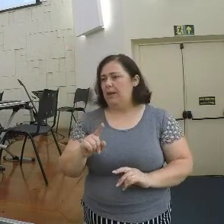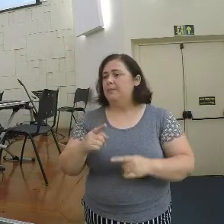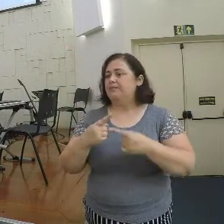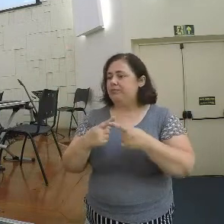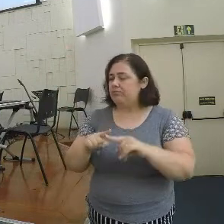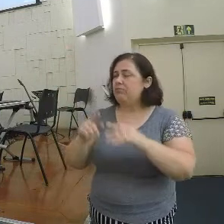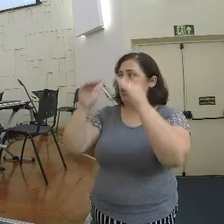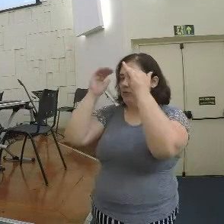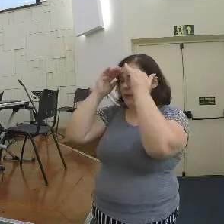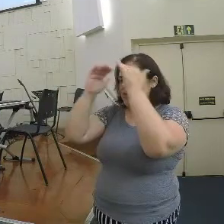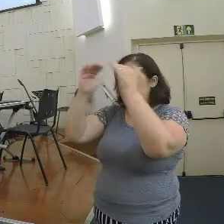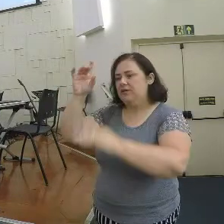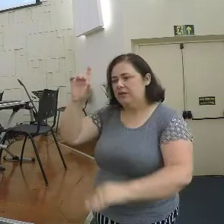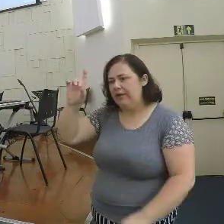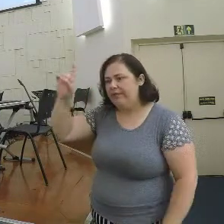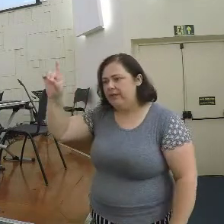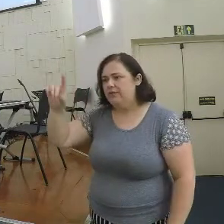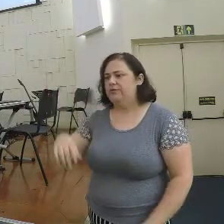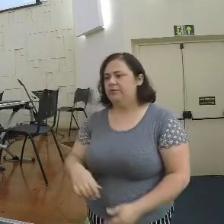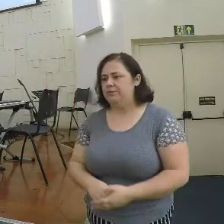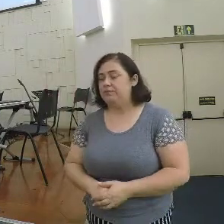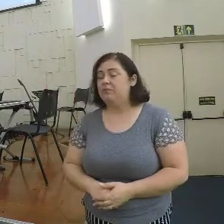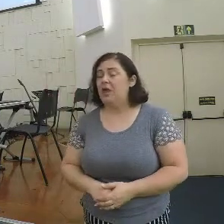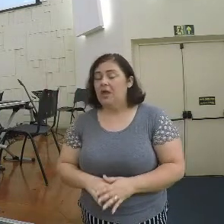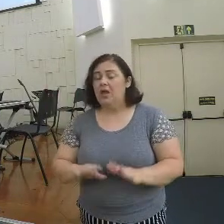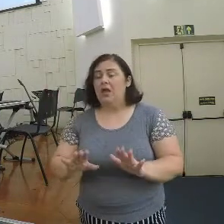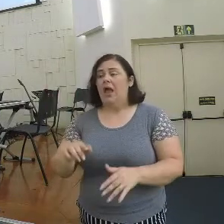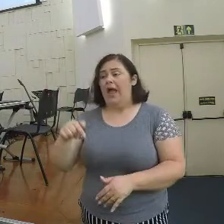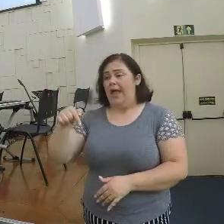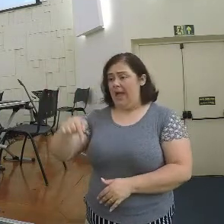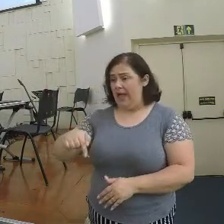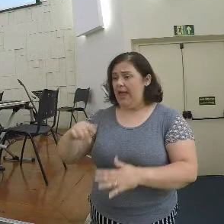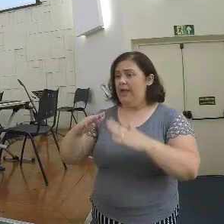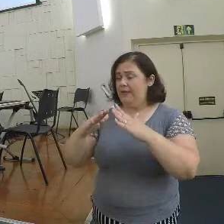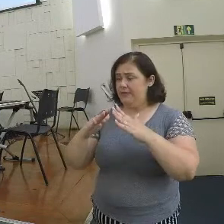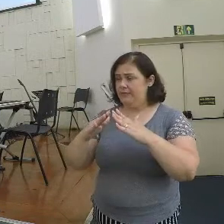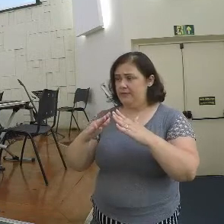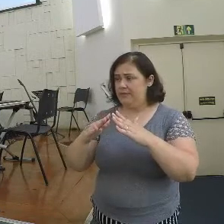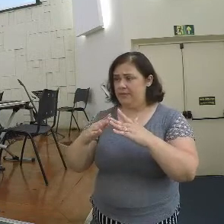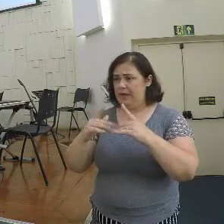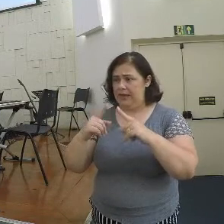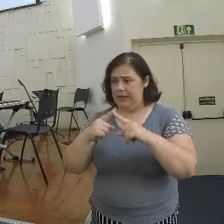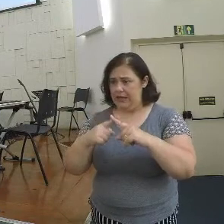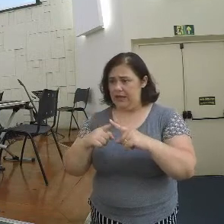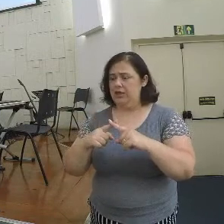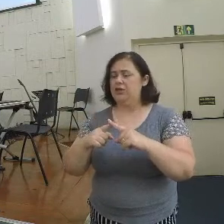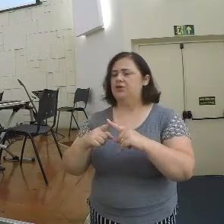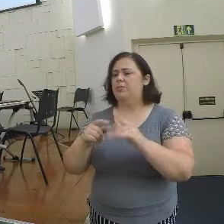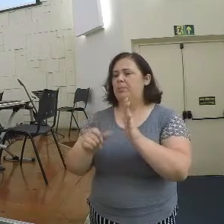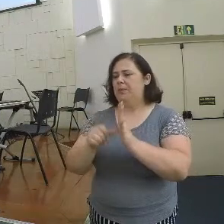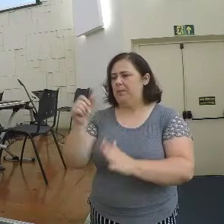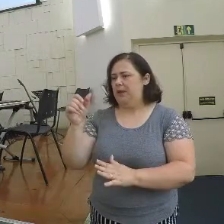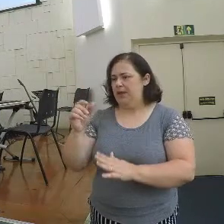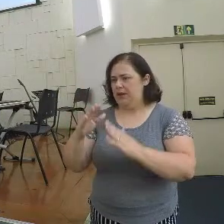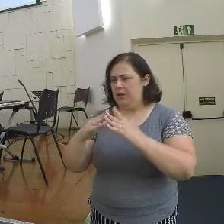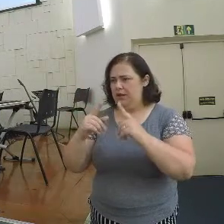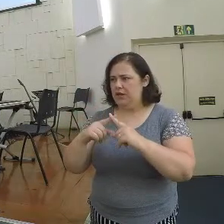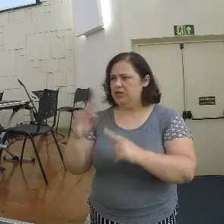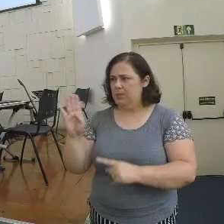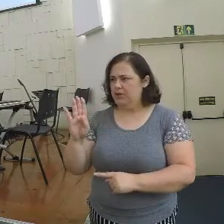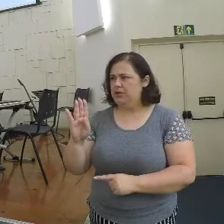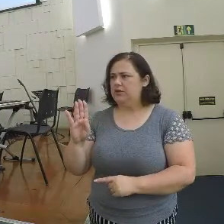a 23 famílias. Talvez a Ruth tenha atualizado. Até onde eu sei, Ruth tinha ficado em 23, é isso